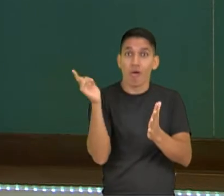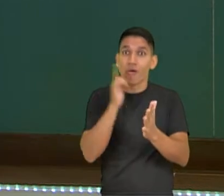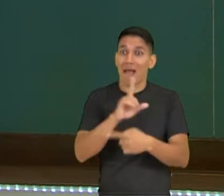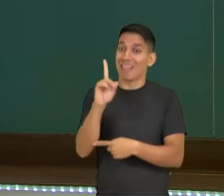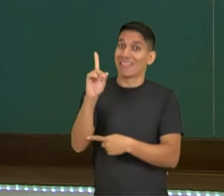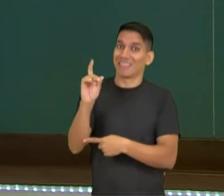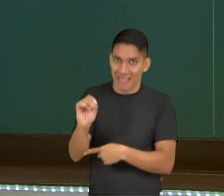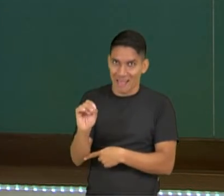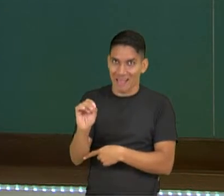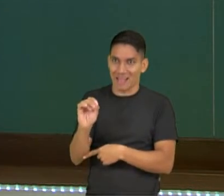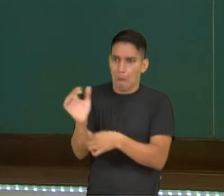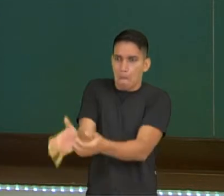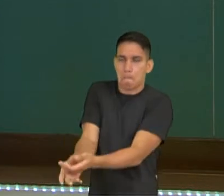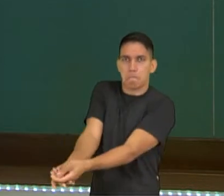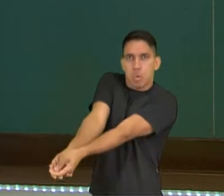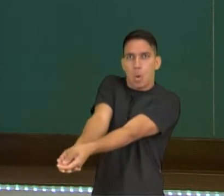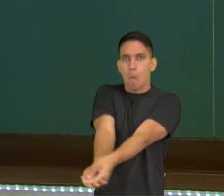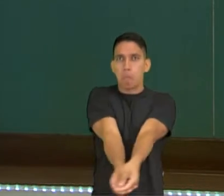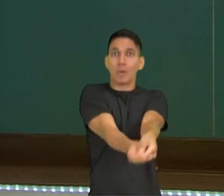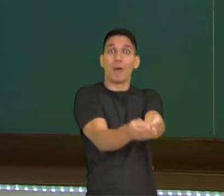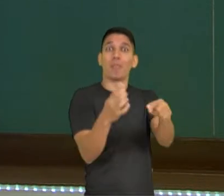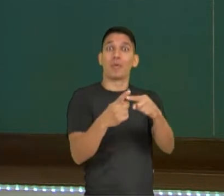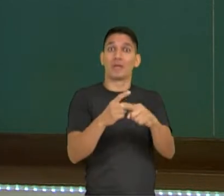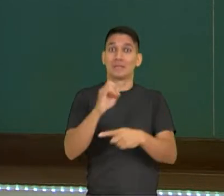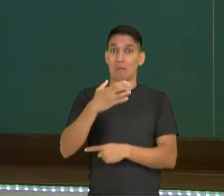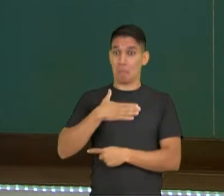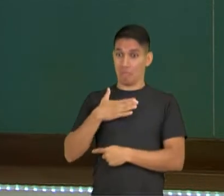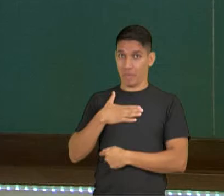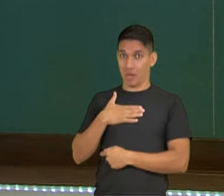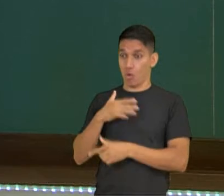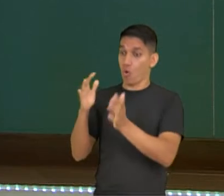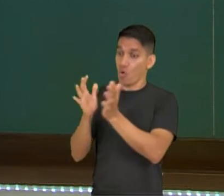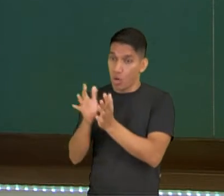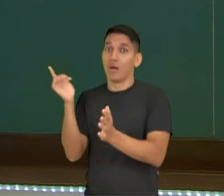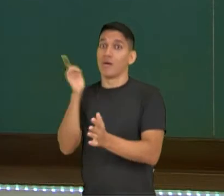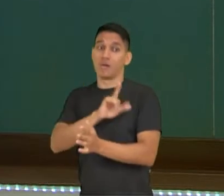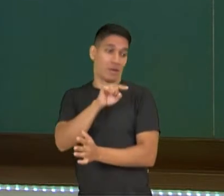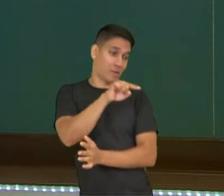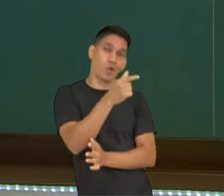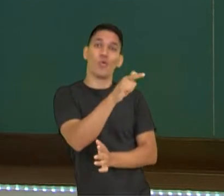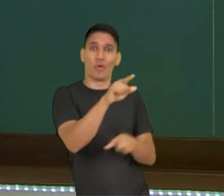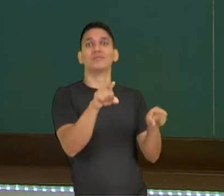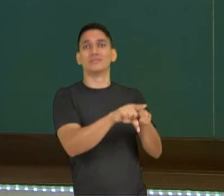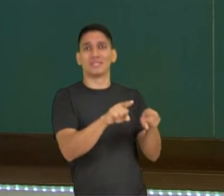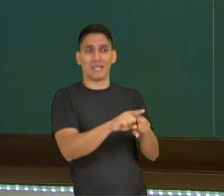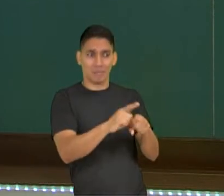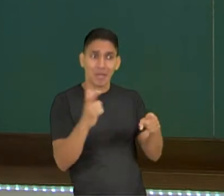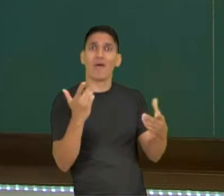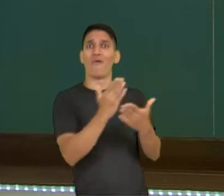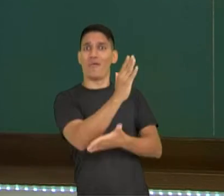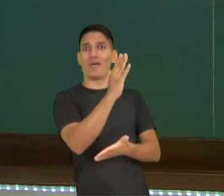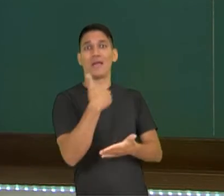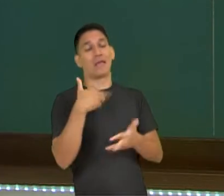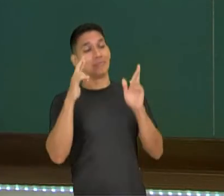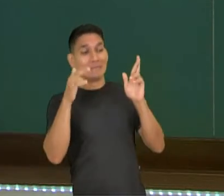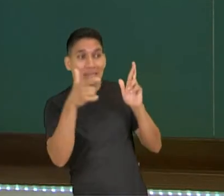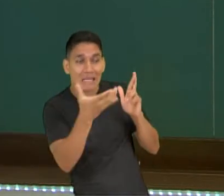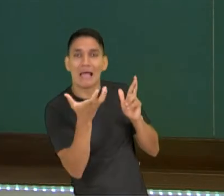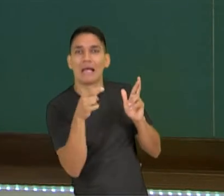legal, porque daí meu grupo completou, eu vou torcer para que o outro grupo também complete, porque daí eu quero que todos vençam.